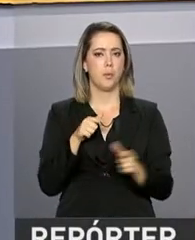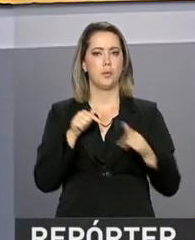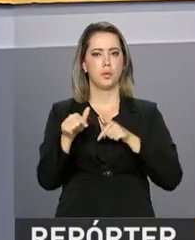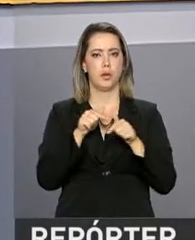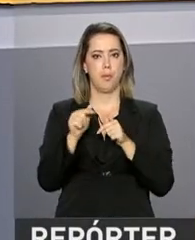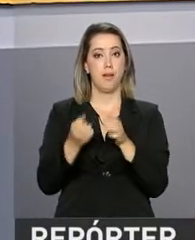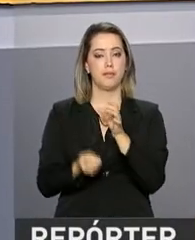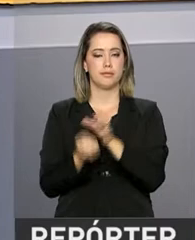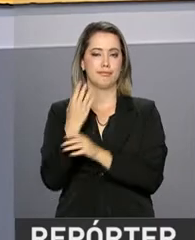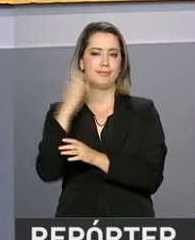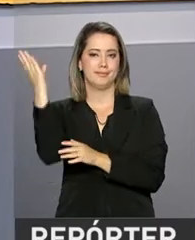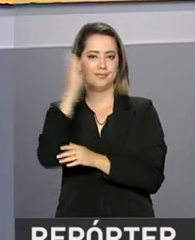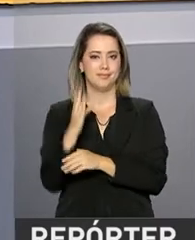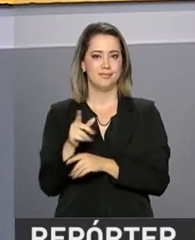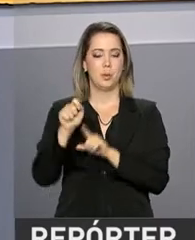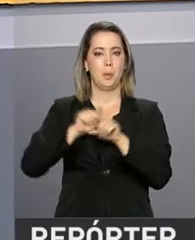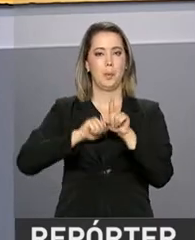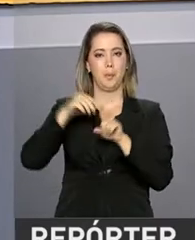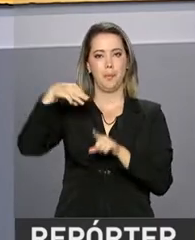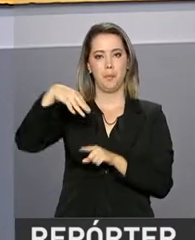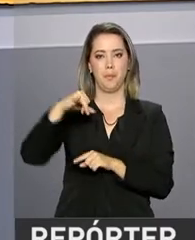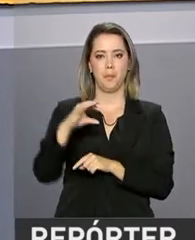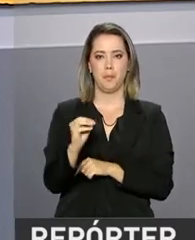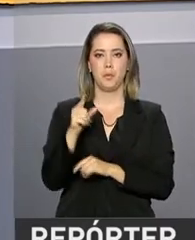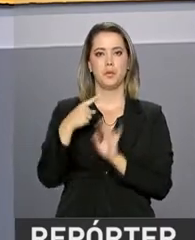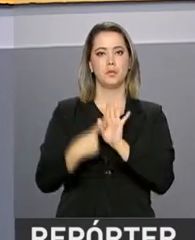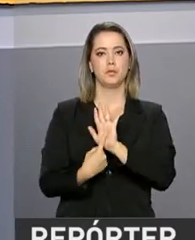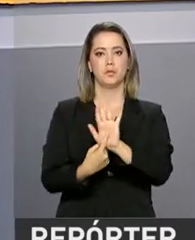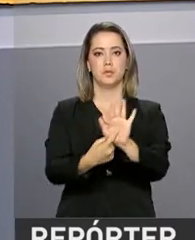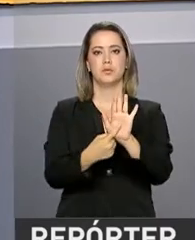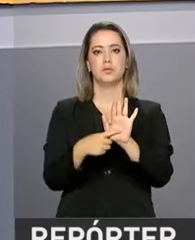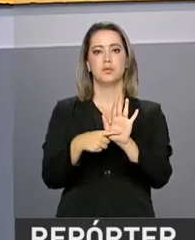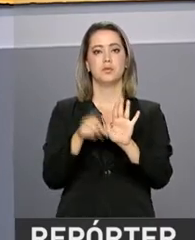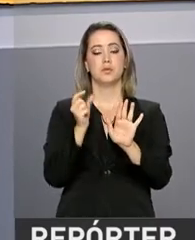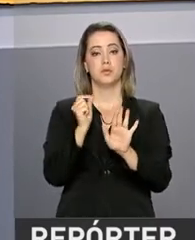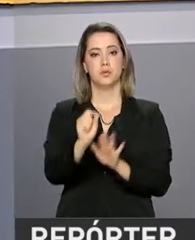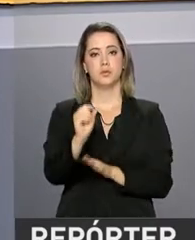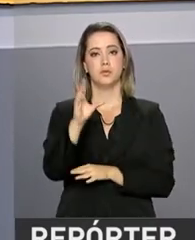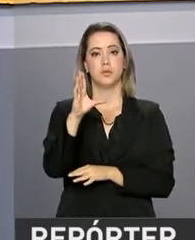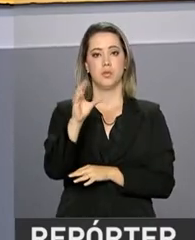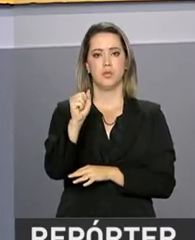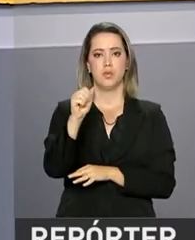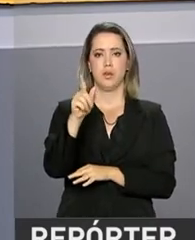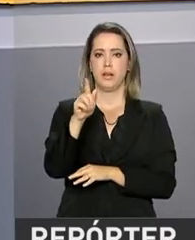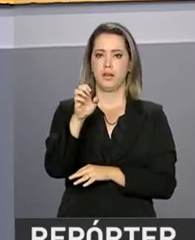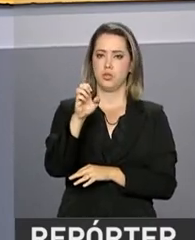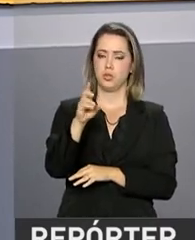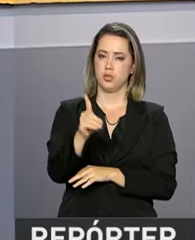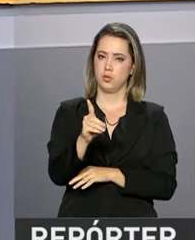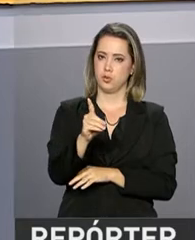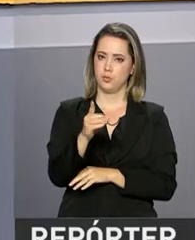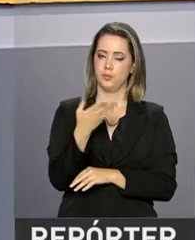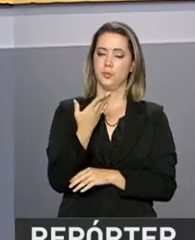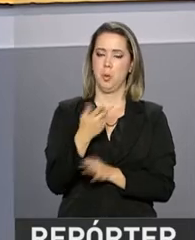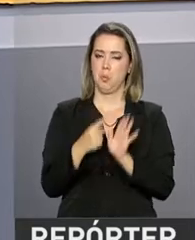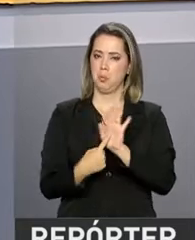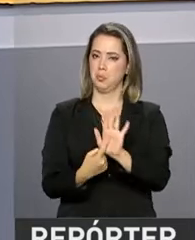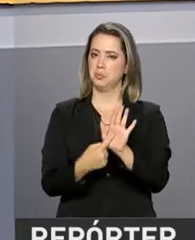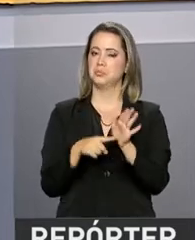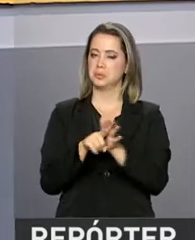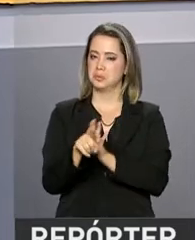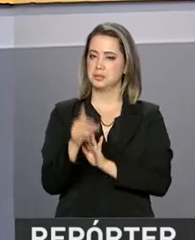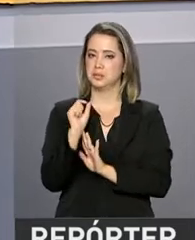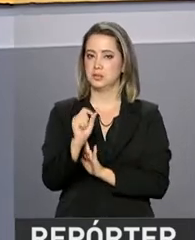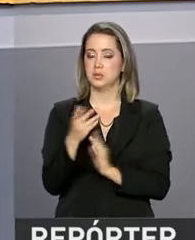trabalho foram criados no brasil no mês de maio é o que mostra o que mostram os dados do cadastro geral de empregados e desempregados caged